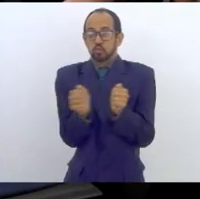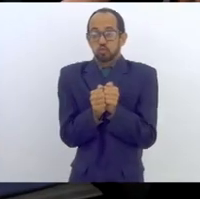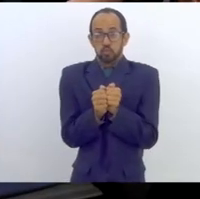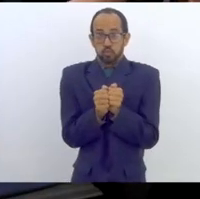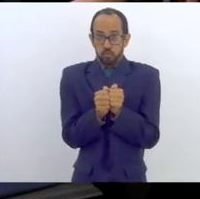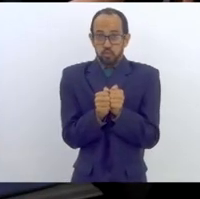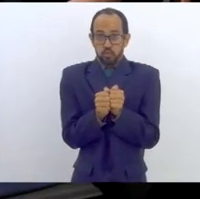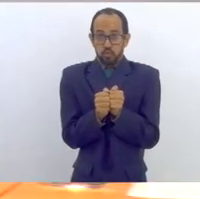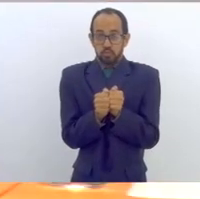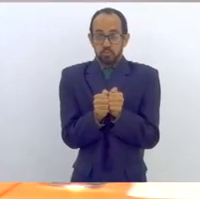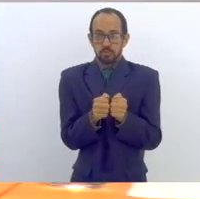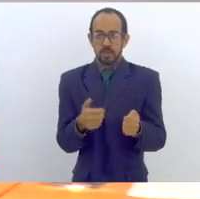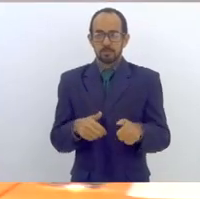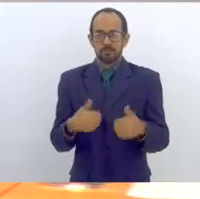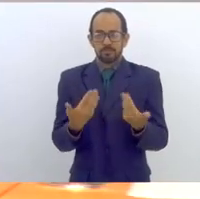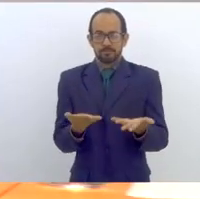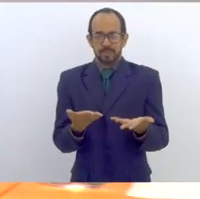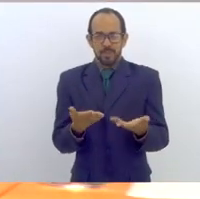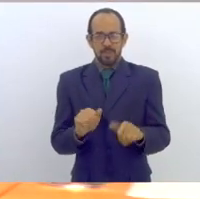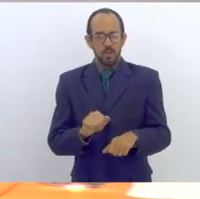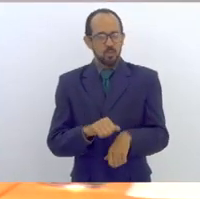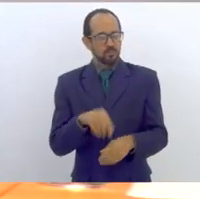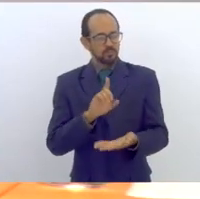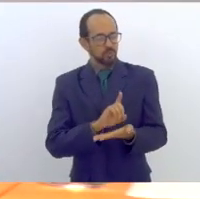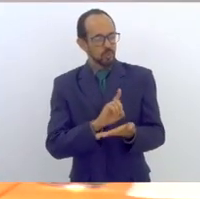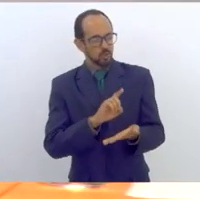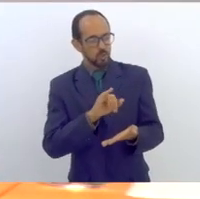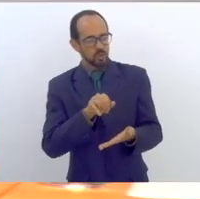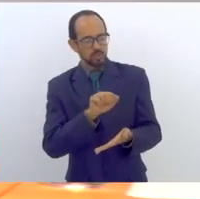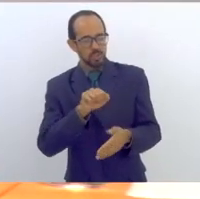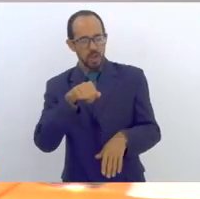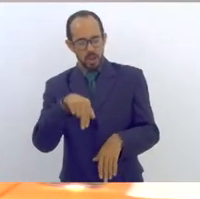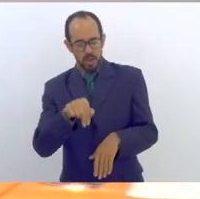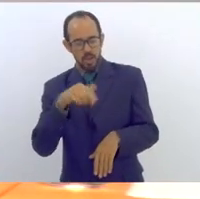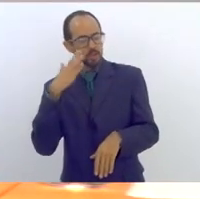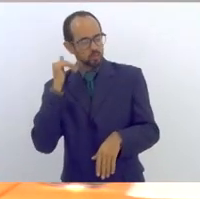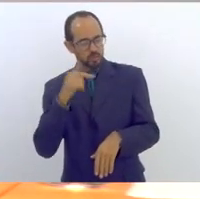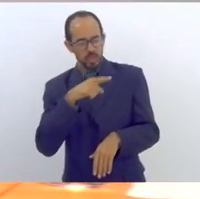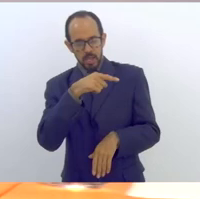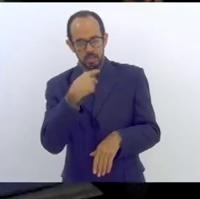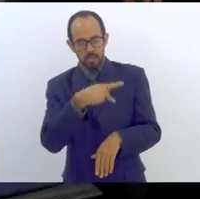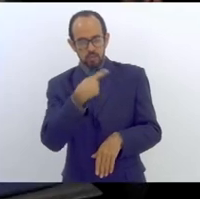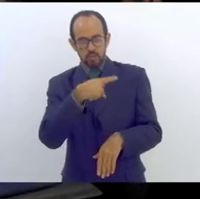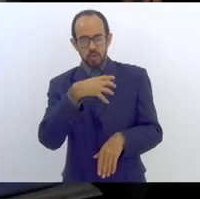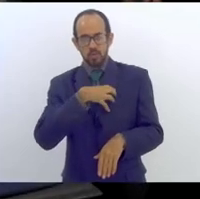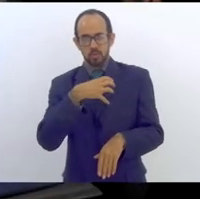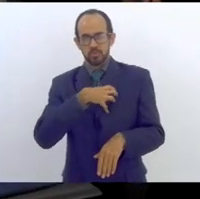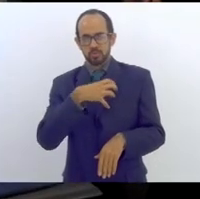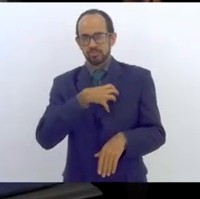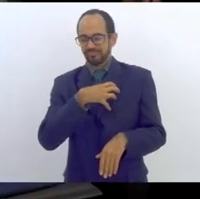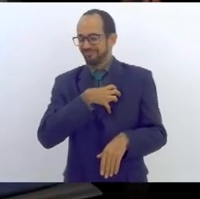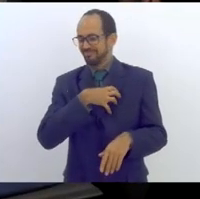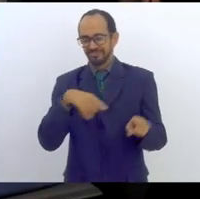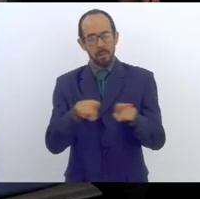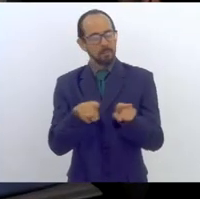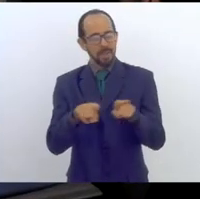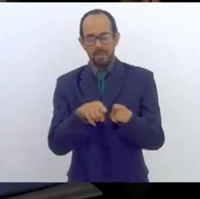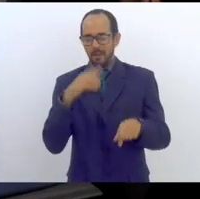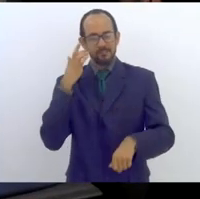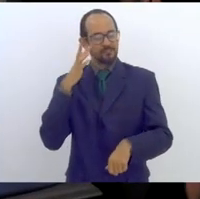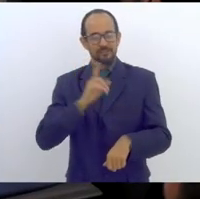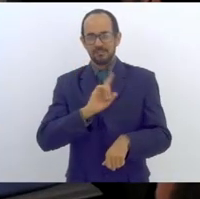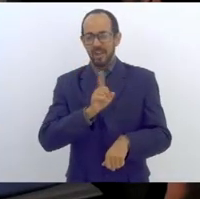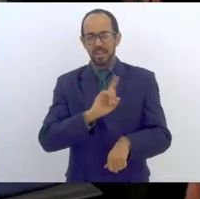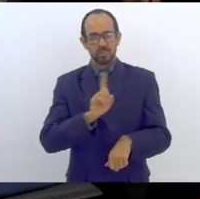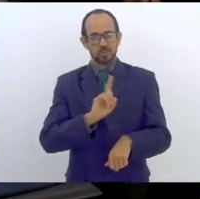então Dr João sei que só situação também não é fácil não é simples né mas é até